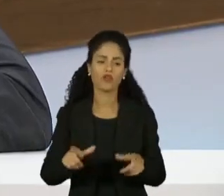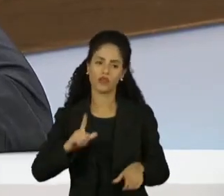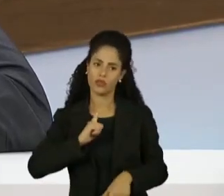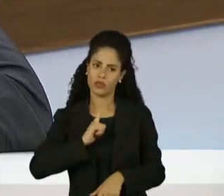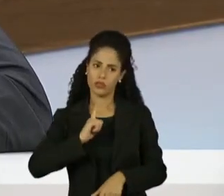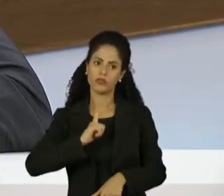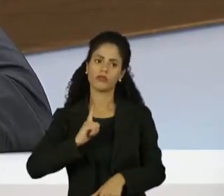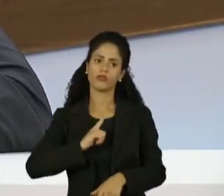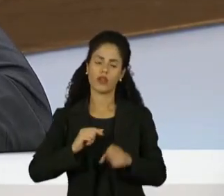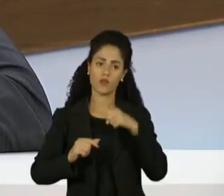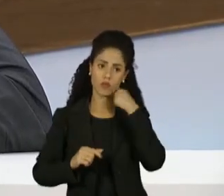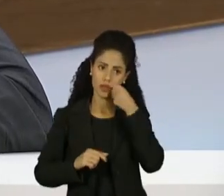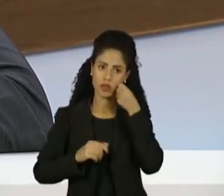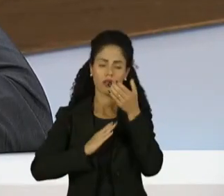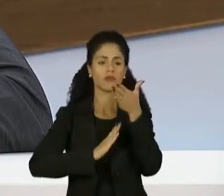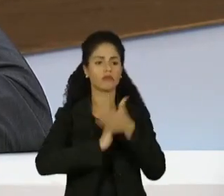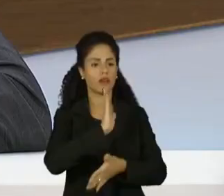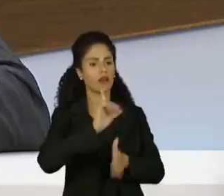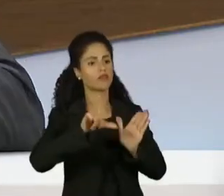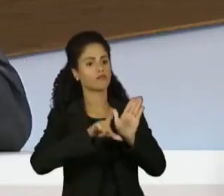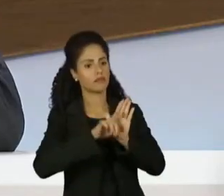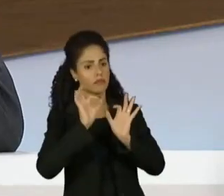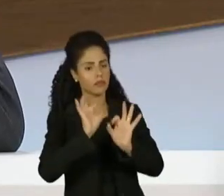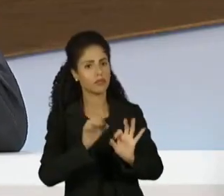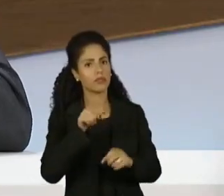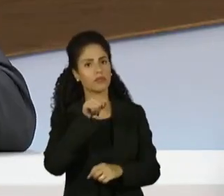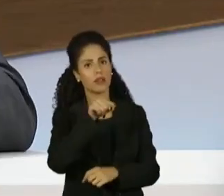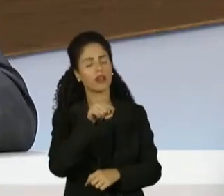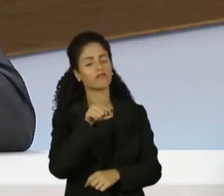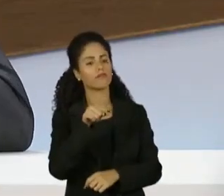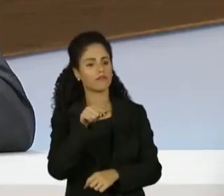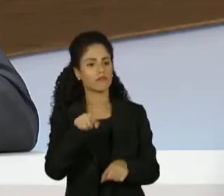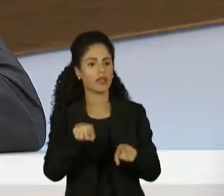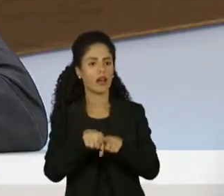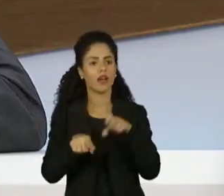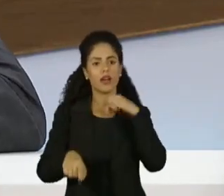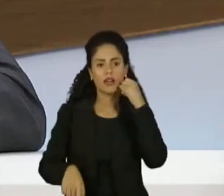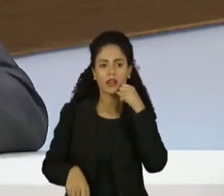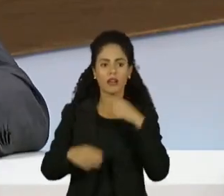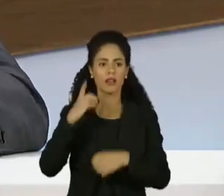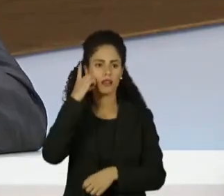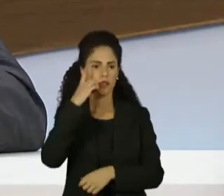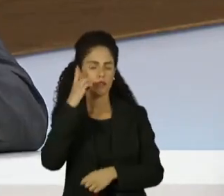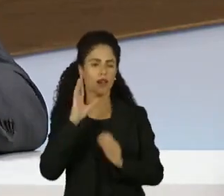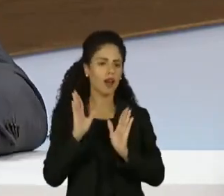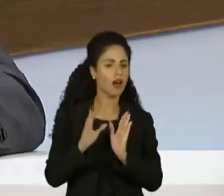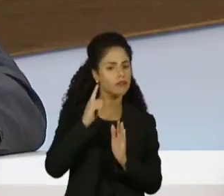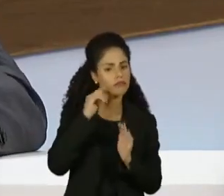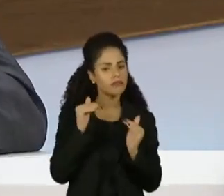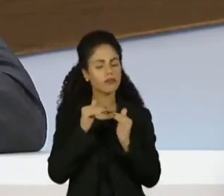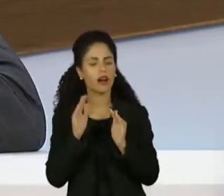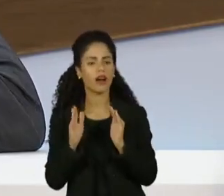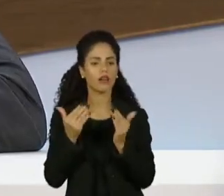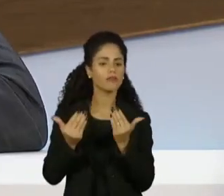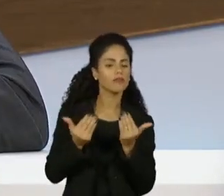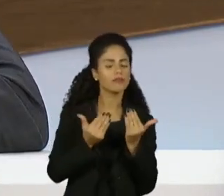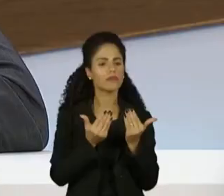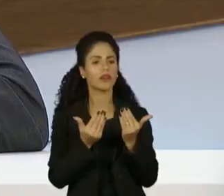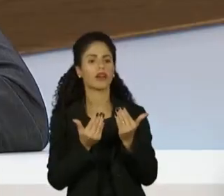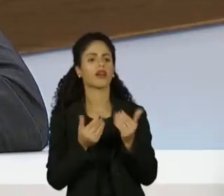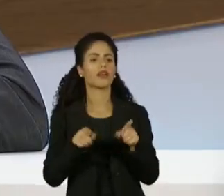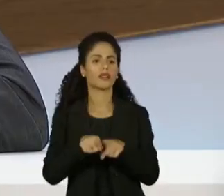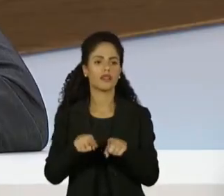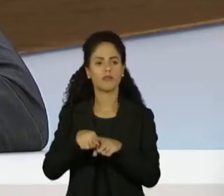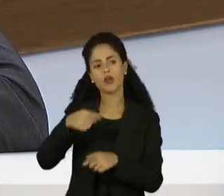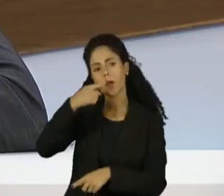recente, o Senado aprovou uma limitação de decisões individuais, mas na Câmara dos Deputados isso já subiu no telhado, de acordo com a imprensa, depois de um acordão ali do Gilmar